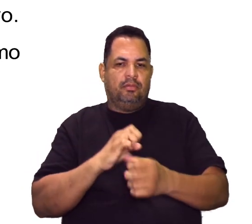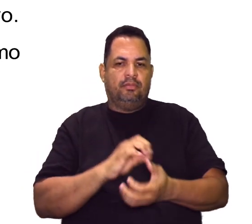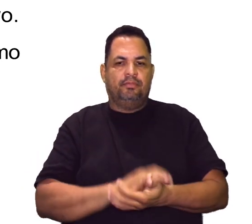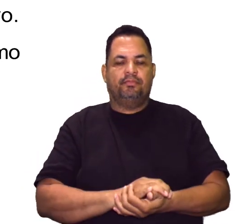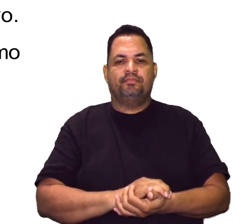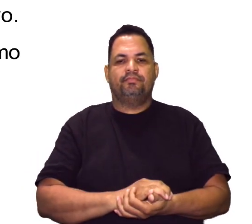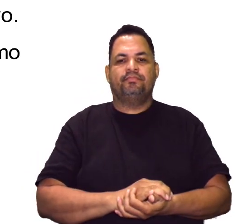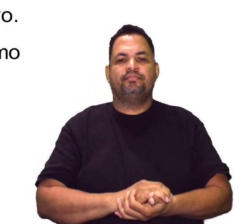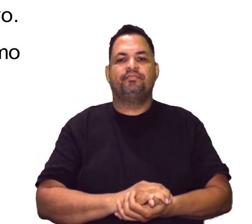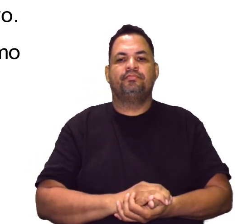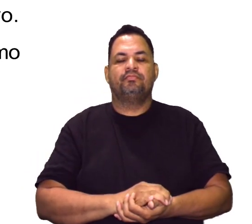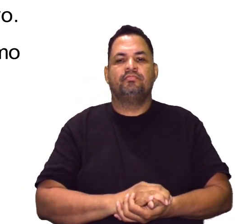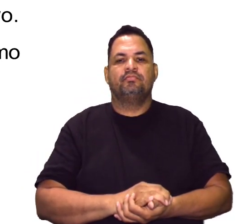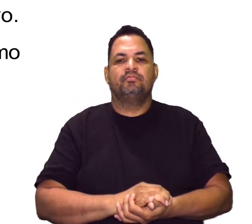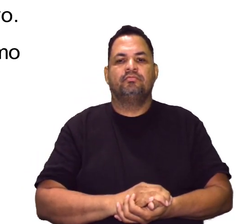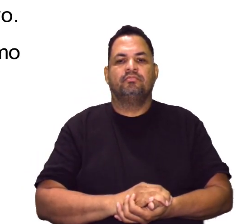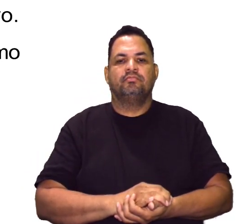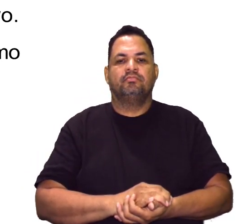HF, olha aí, ó.